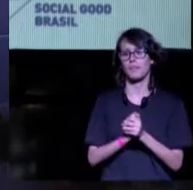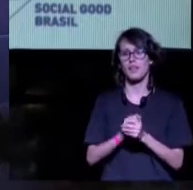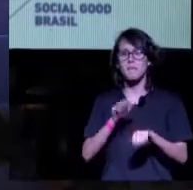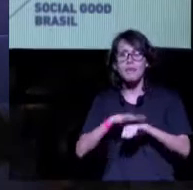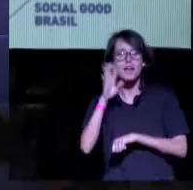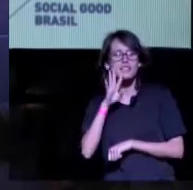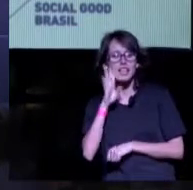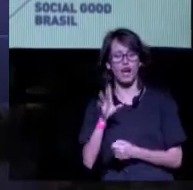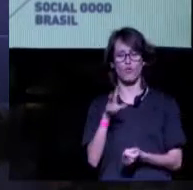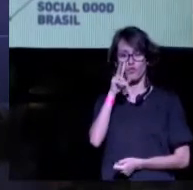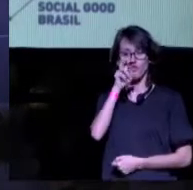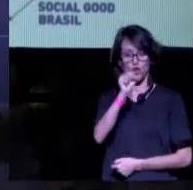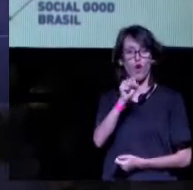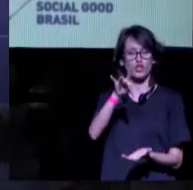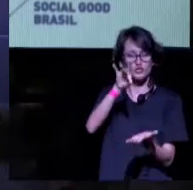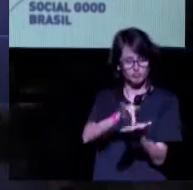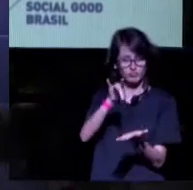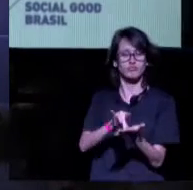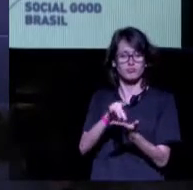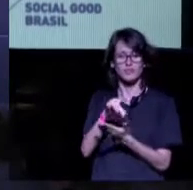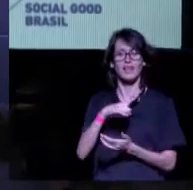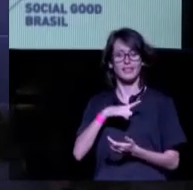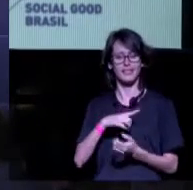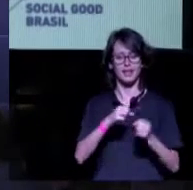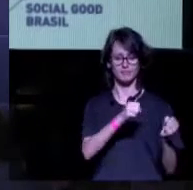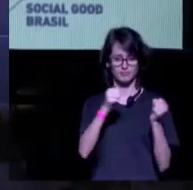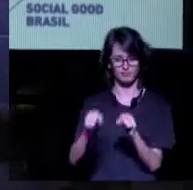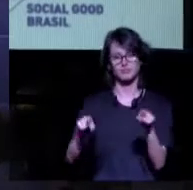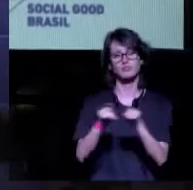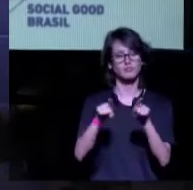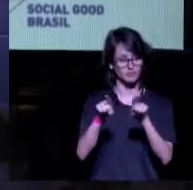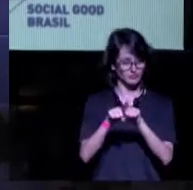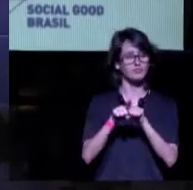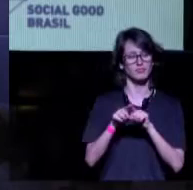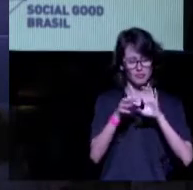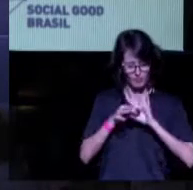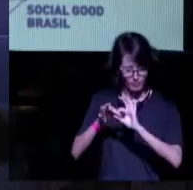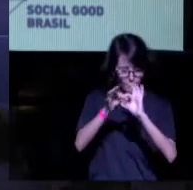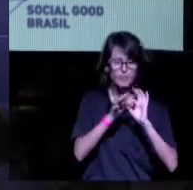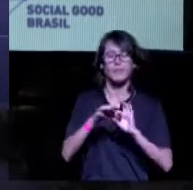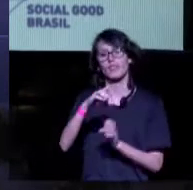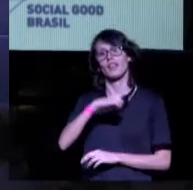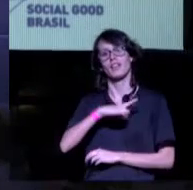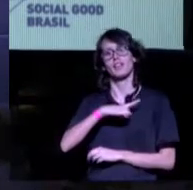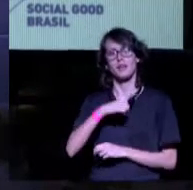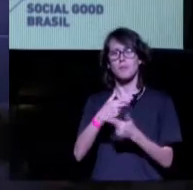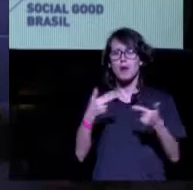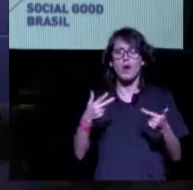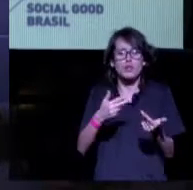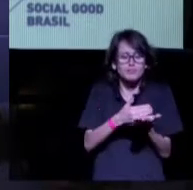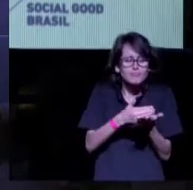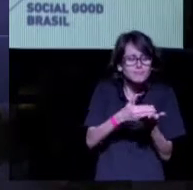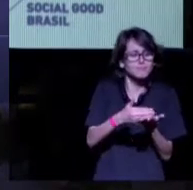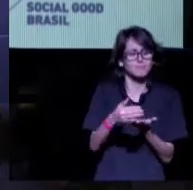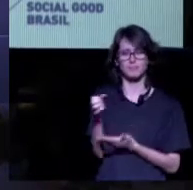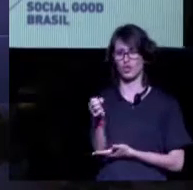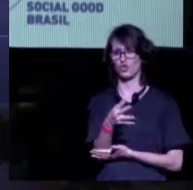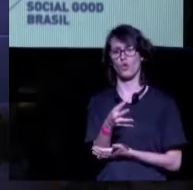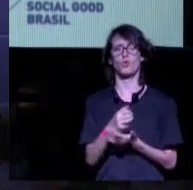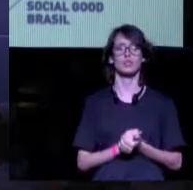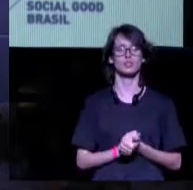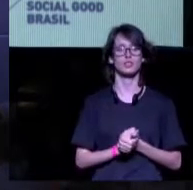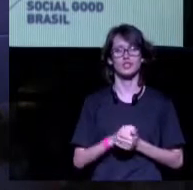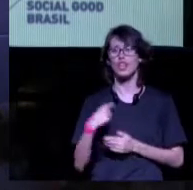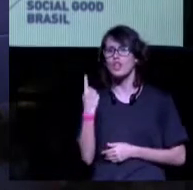bacana forte consolidada tata baseada em algo que é genuíno né então e